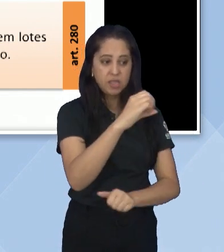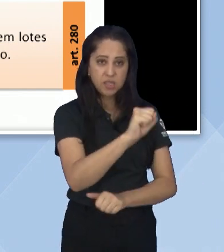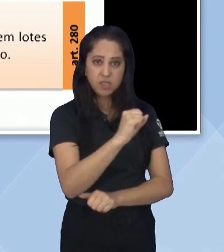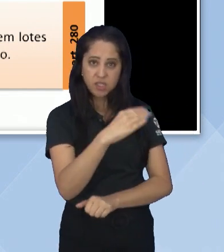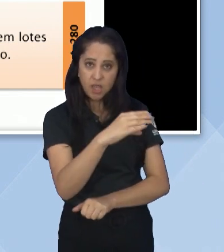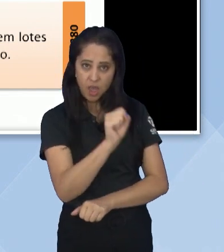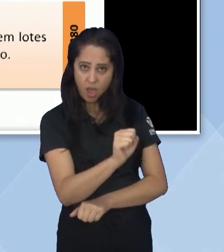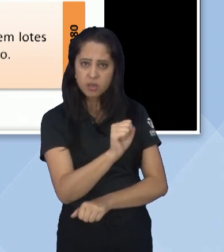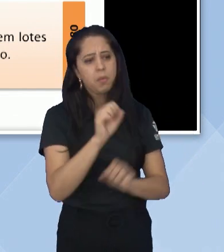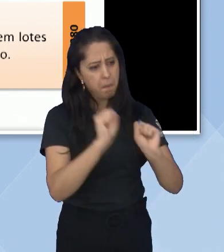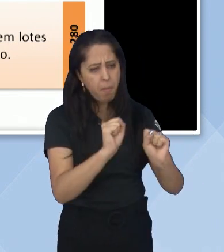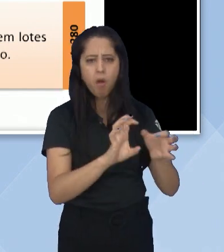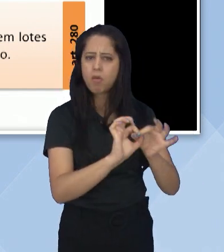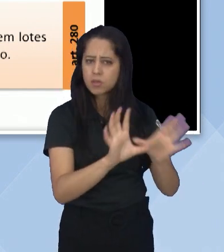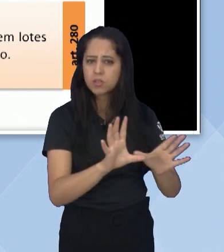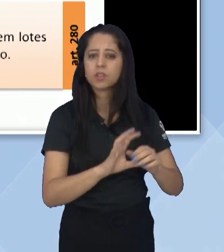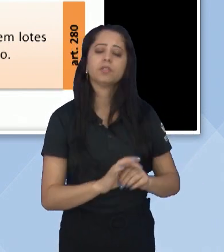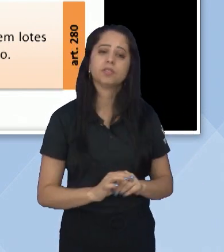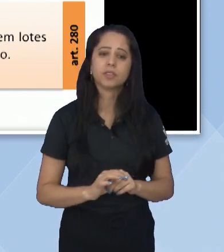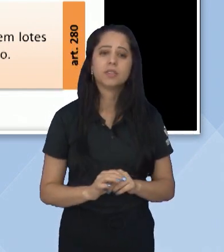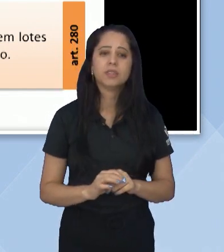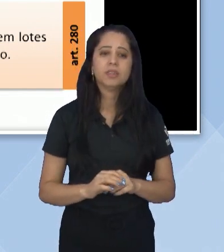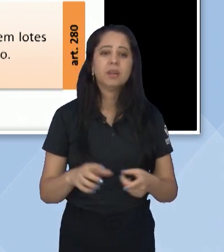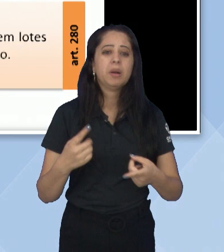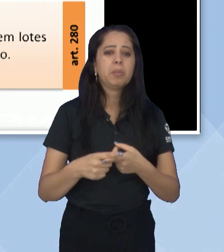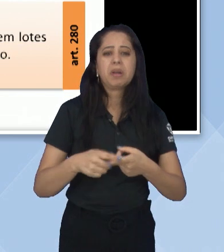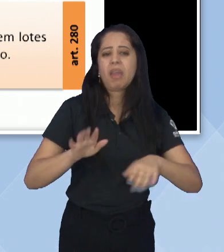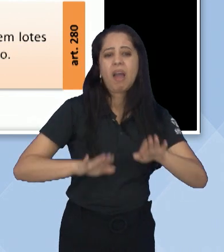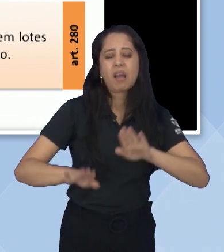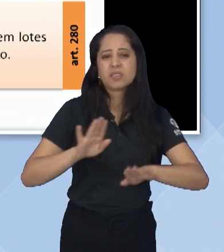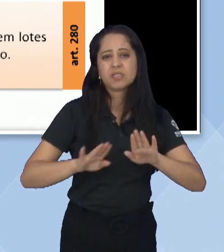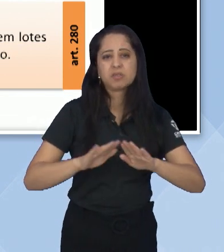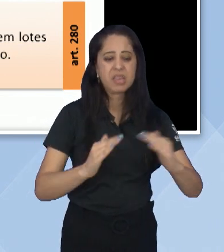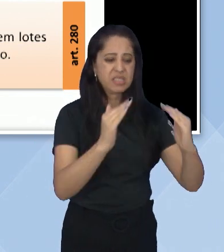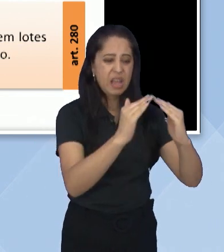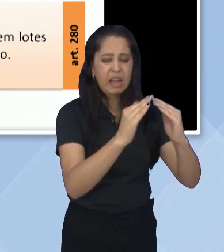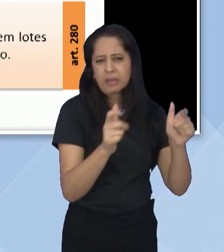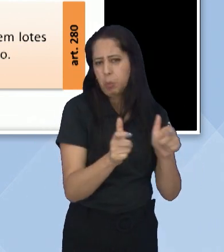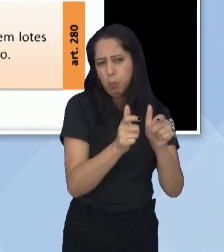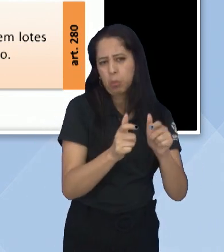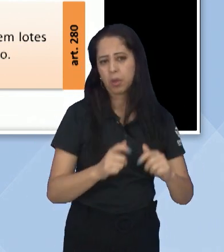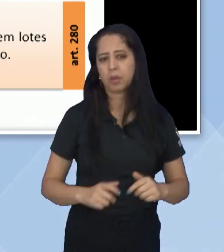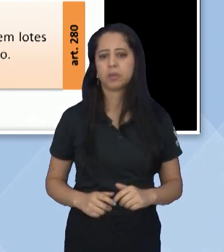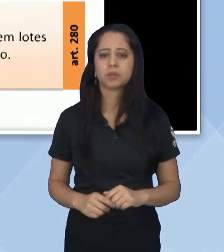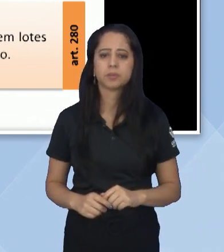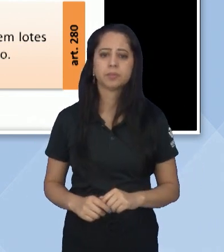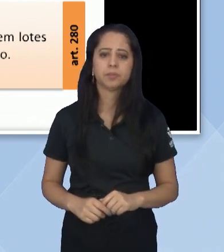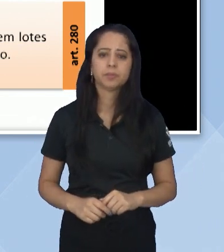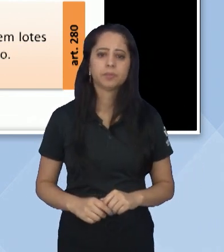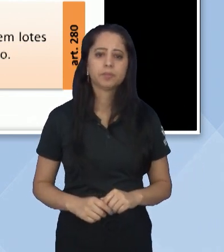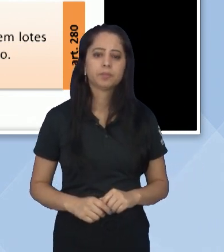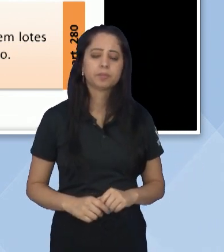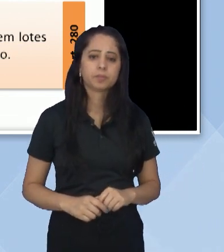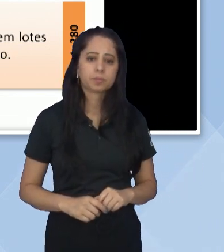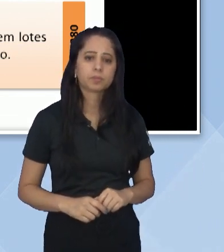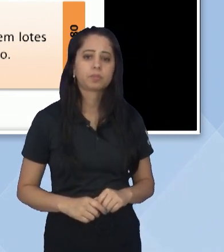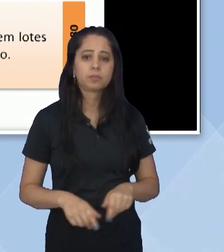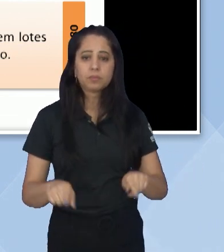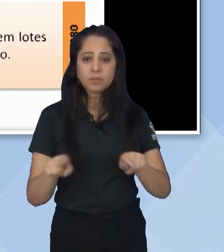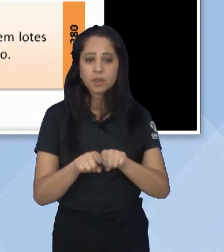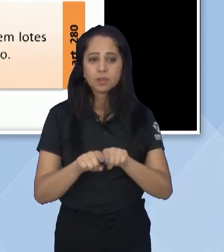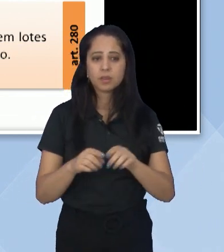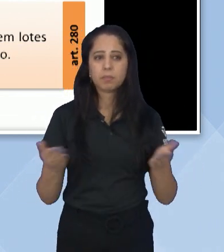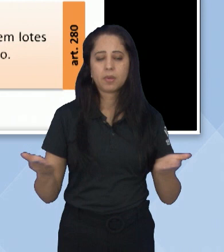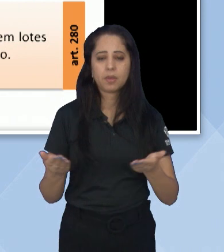também do seu nível A porque o incômodo dela muitas vezes ela é muito menor que um comércio um serviço né E também estamos aqui parando